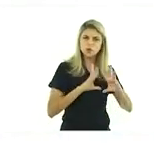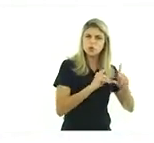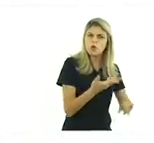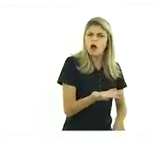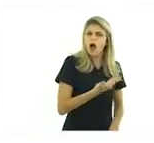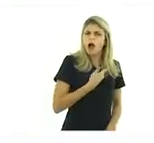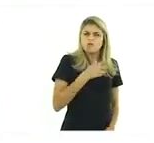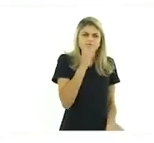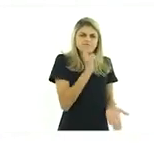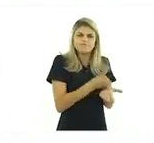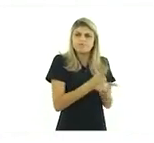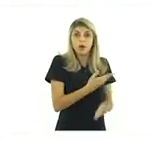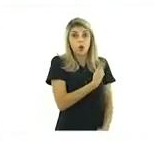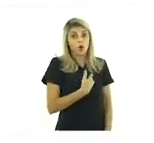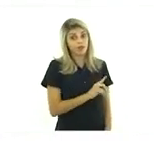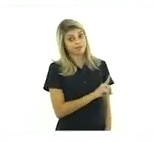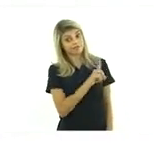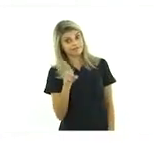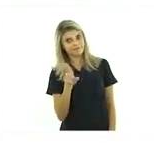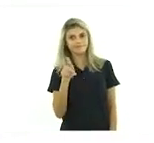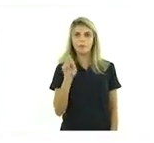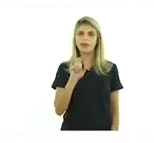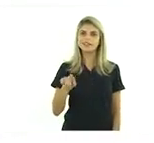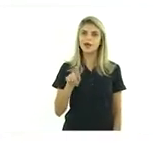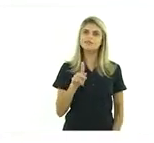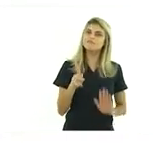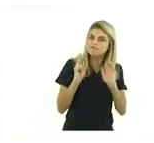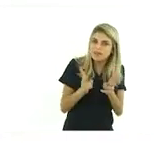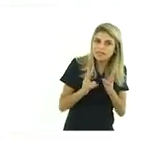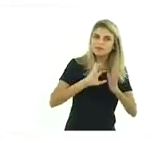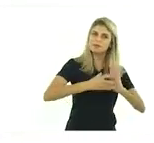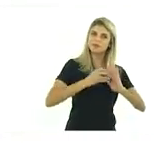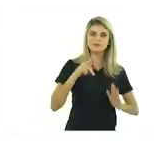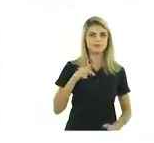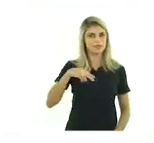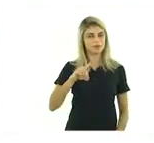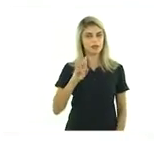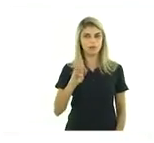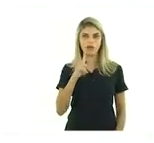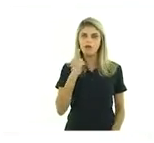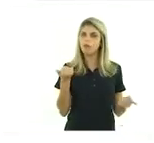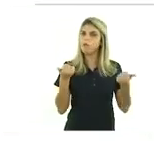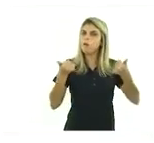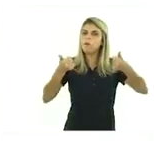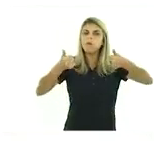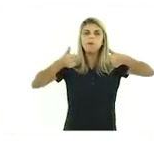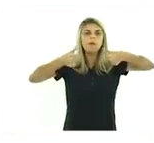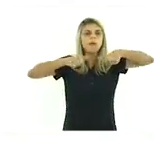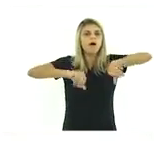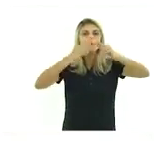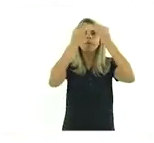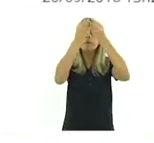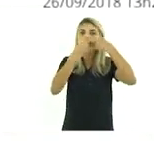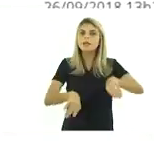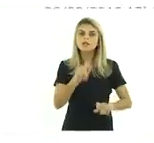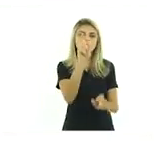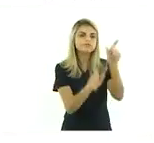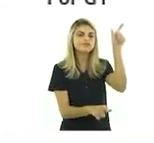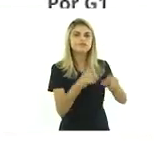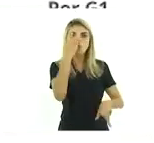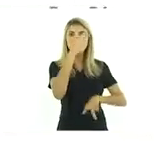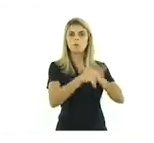amigos do atual governador Pezão, do PMDB, cuja gestão desastrada tanto prejudicou a vida do nosso